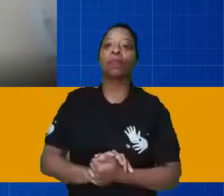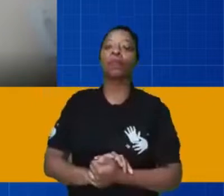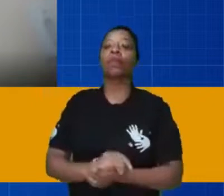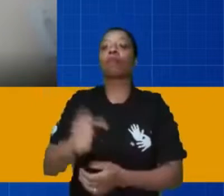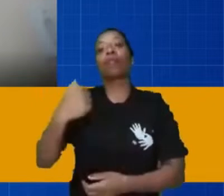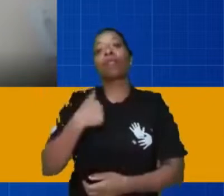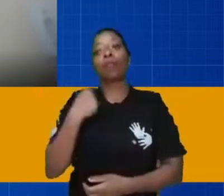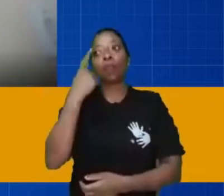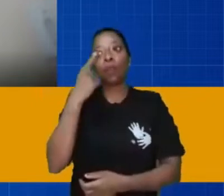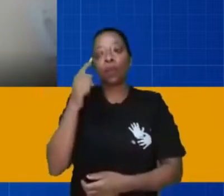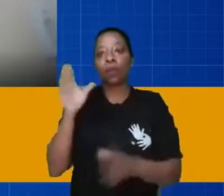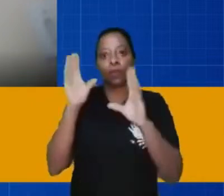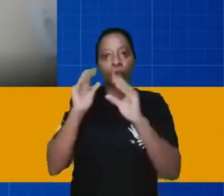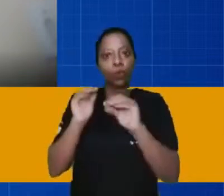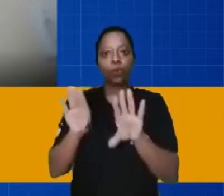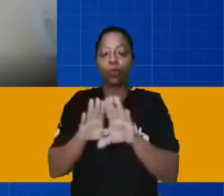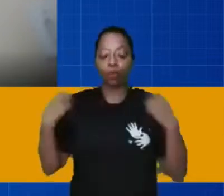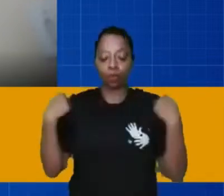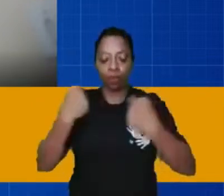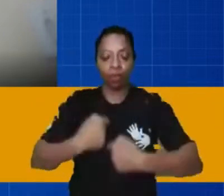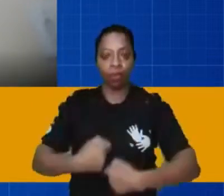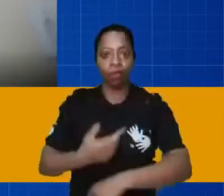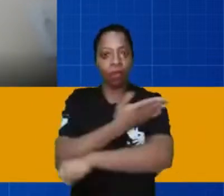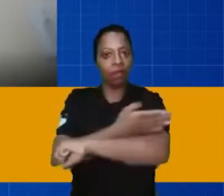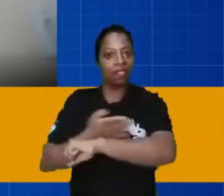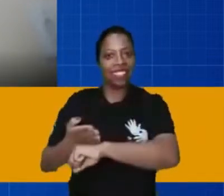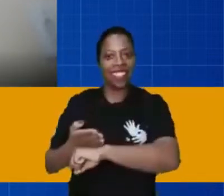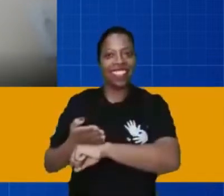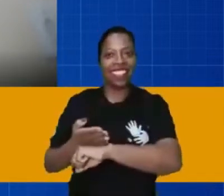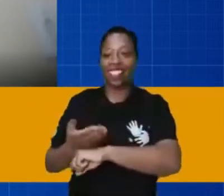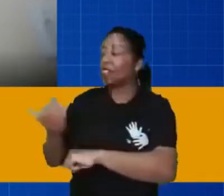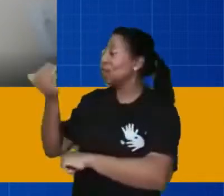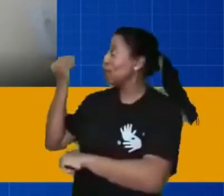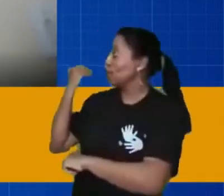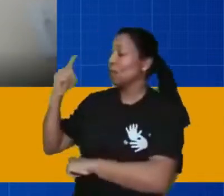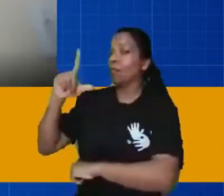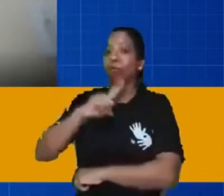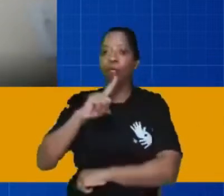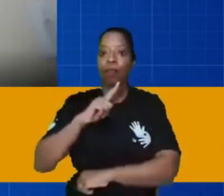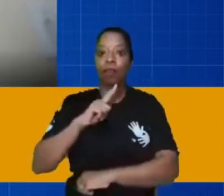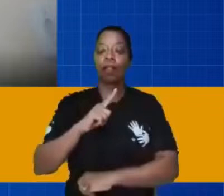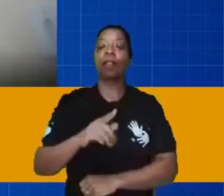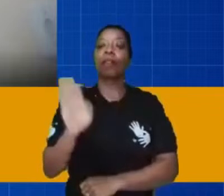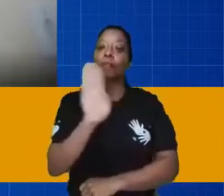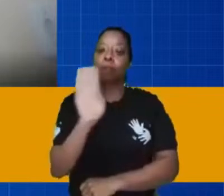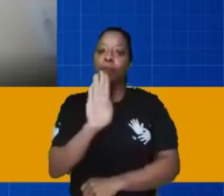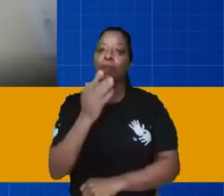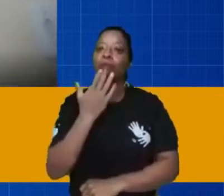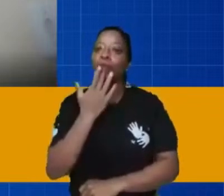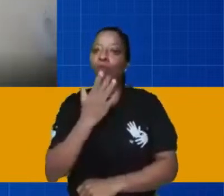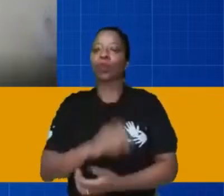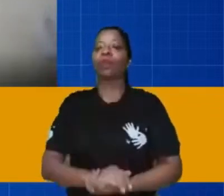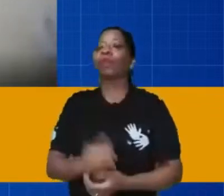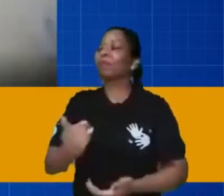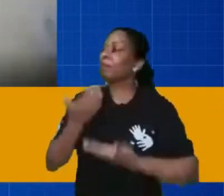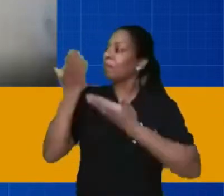castanhos escuros, estou vestindo um jaleco na cor branca, ao meu fundo tem uma parede de cor bege, tá